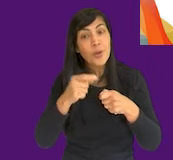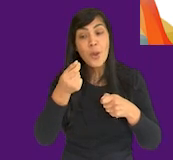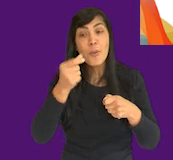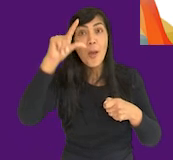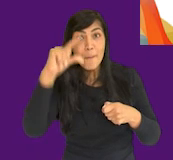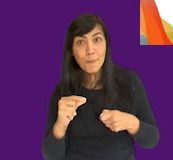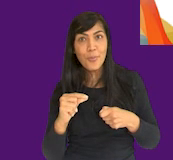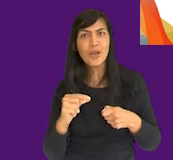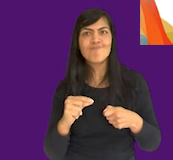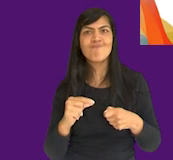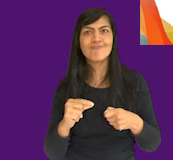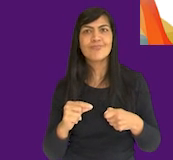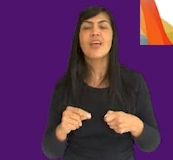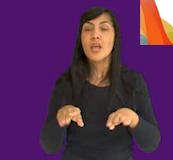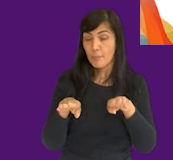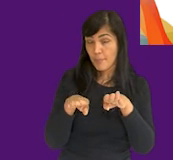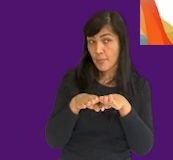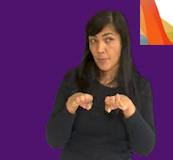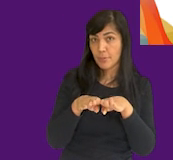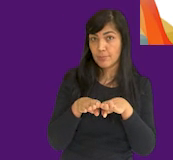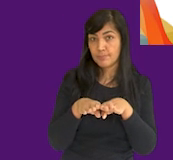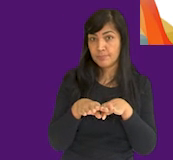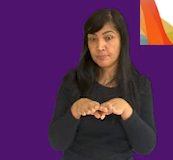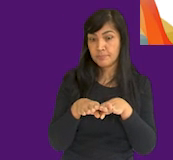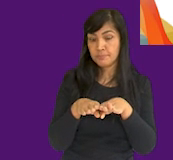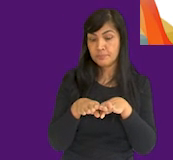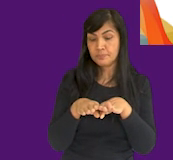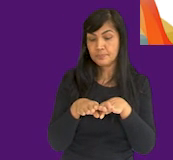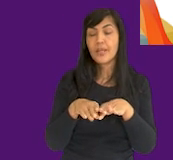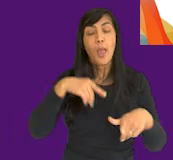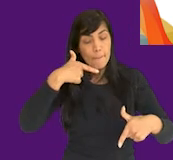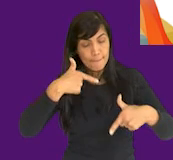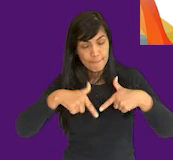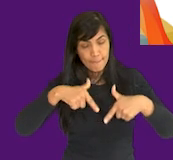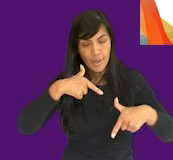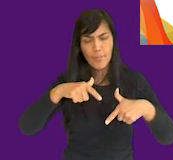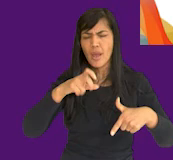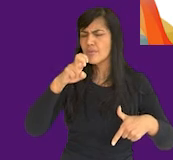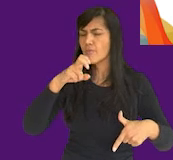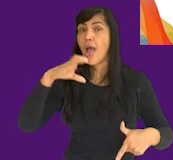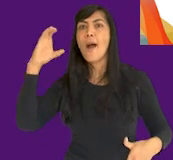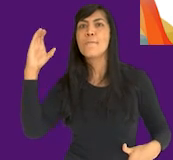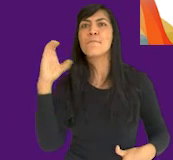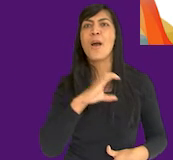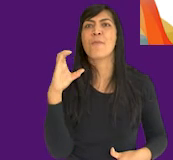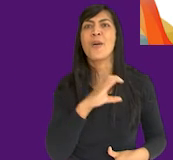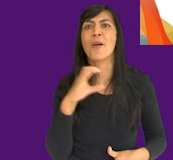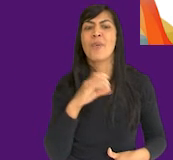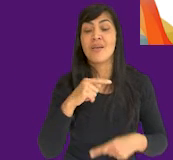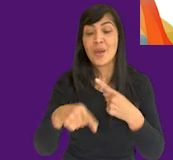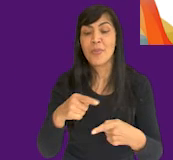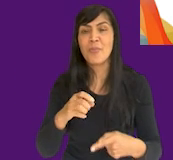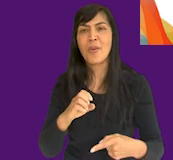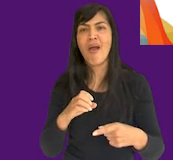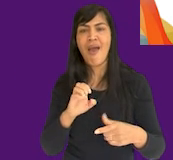com um quinto do custo necessário e podemos fazer trabalhar cinco